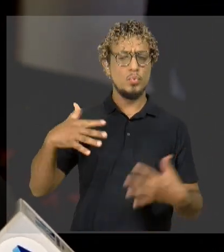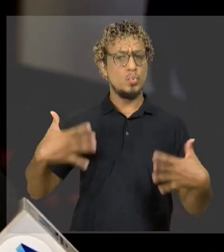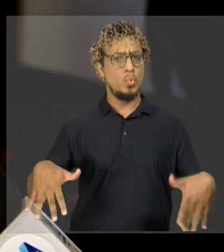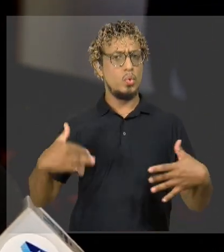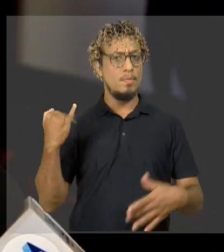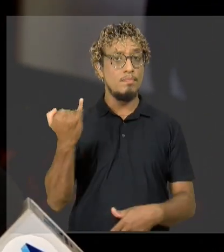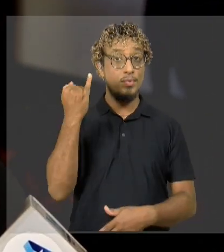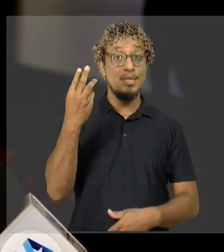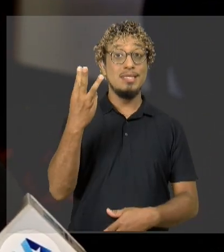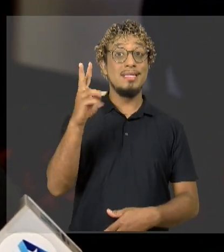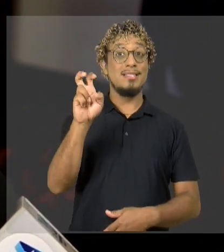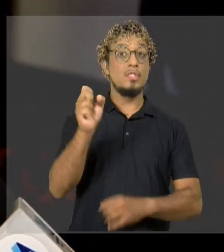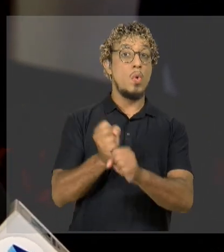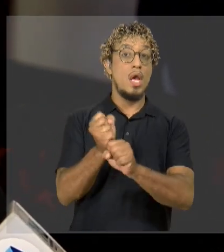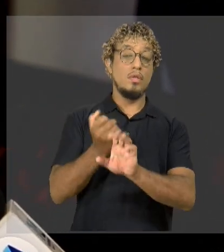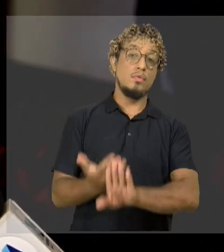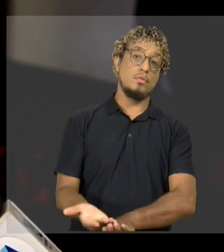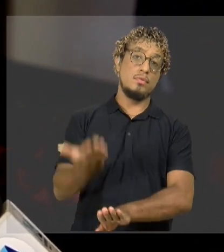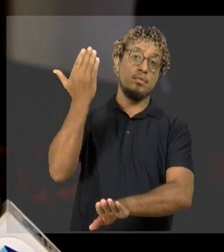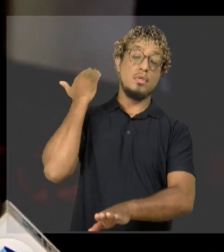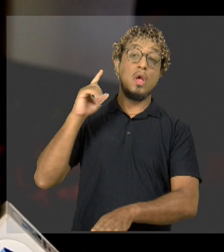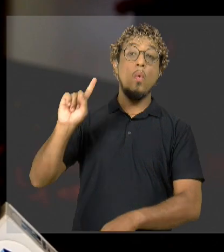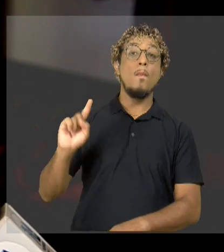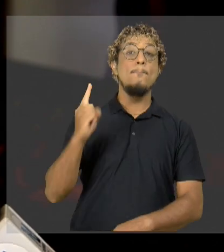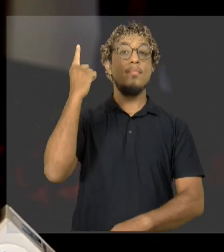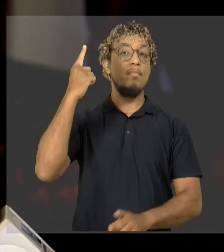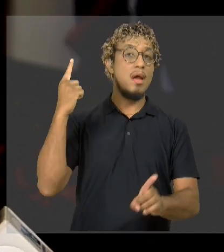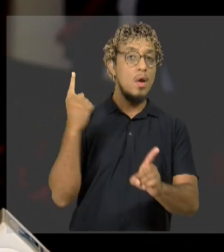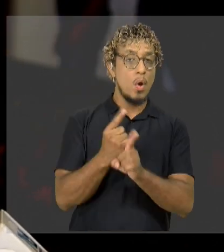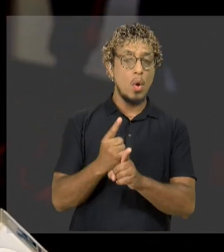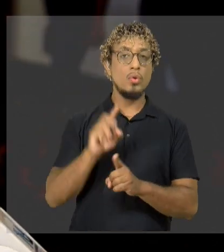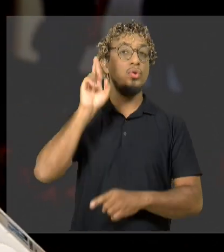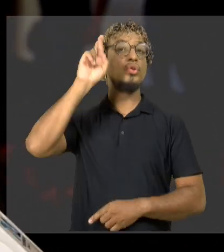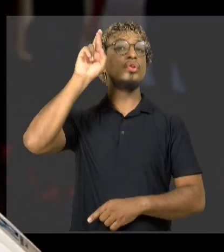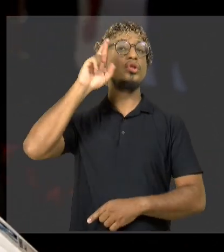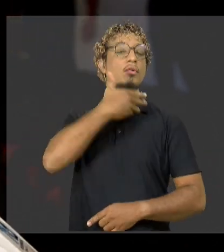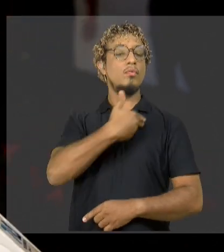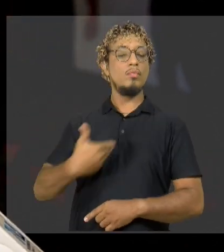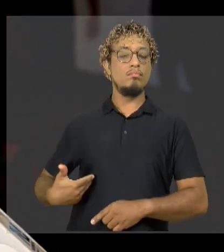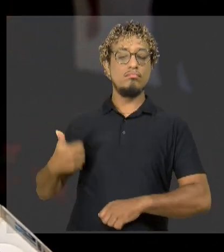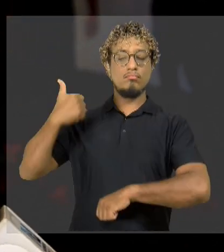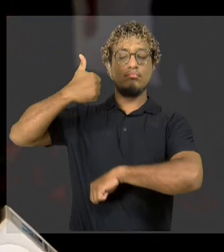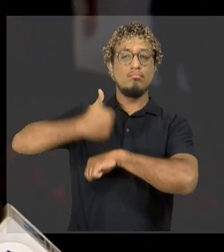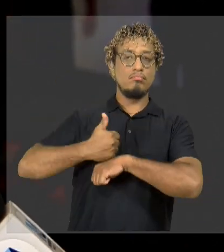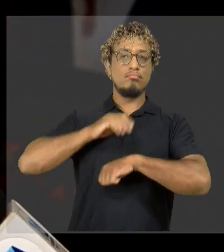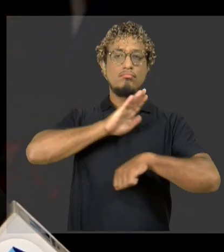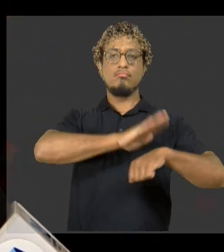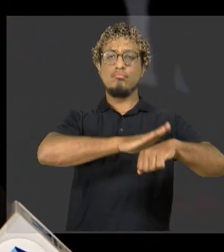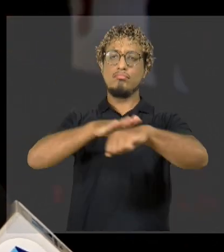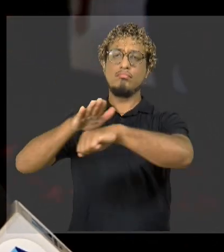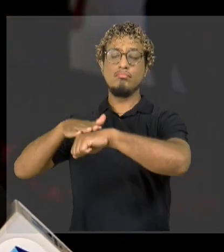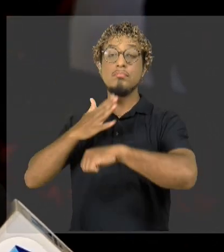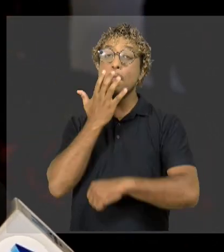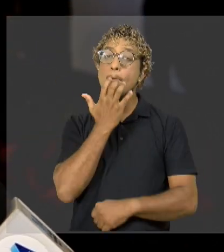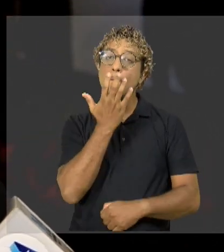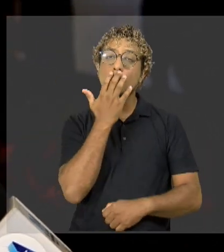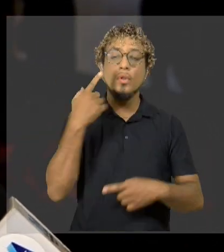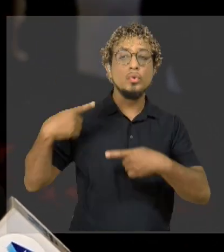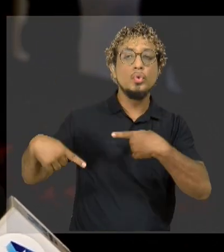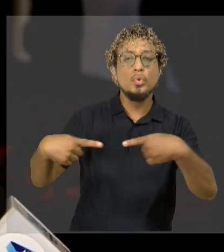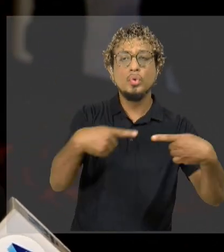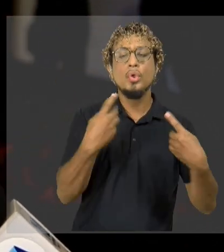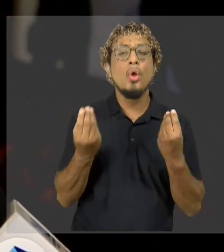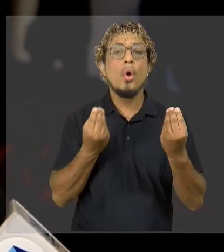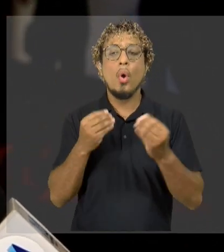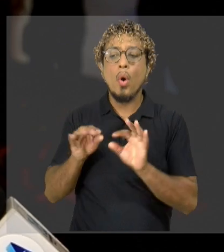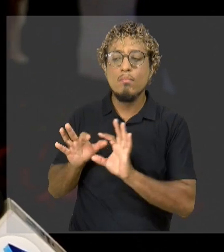realizado há 35 anos o primeiro encontro de chefes de Estado e de governo convocados pelo presidente Sarney para discutir a